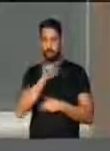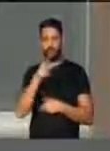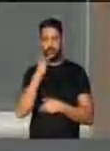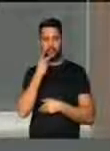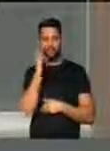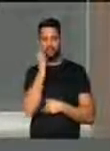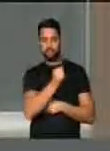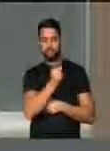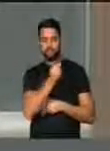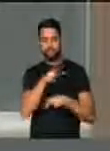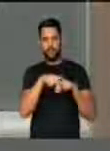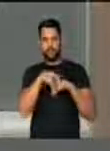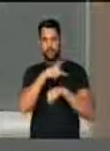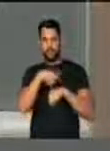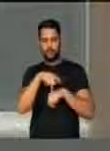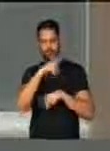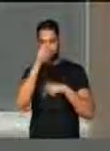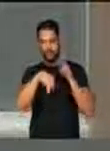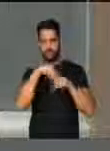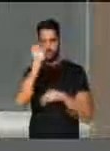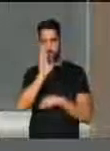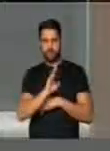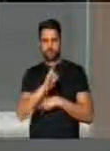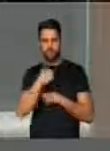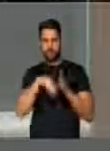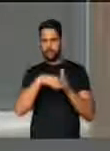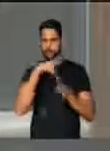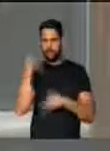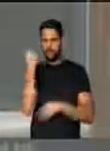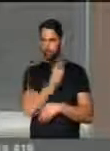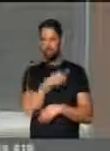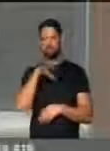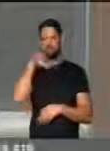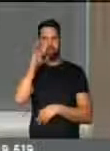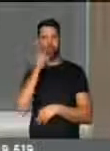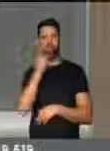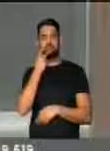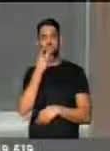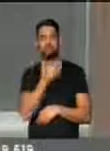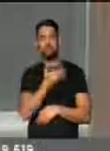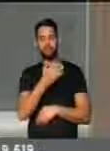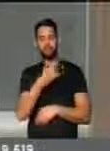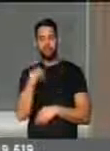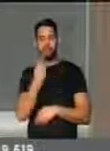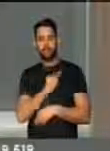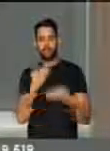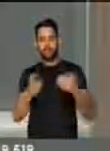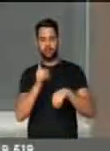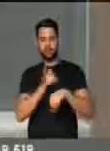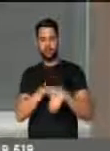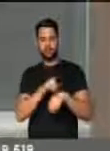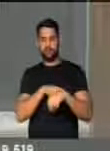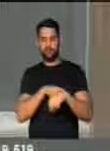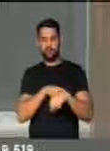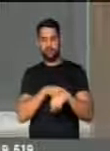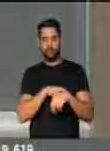disse para a nação brasileira, para todos nós ouvirmos, que neste